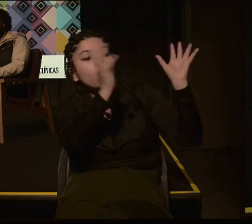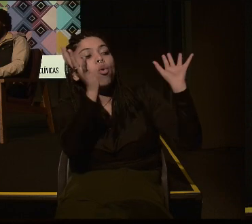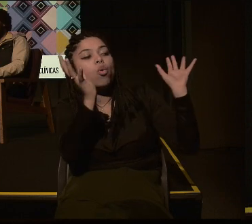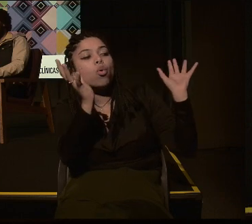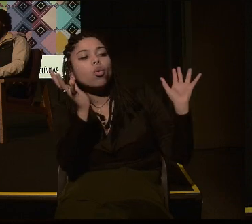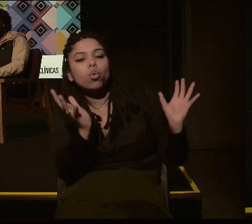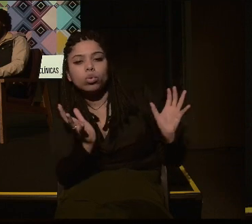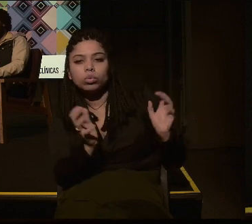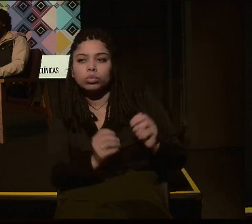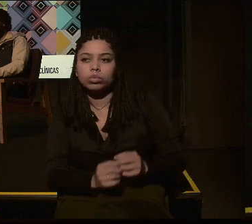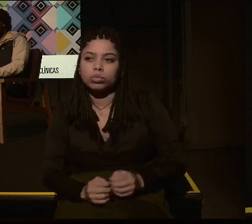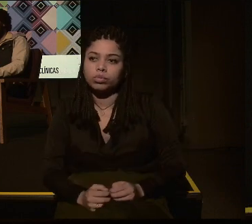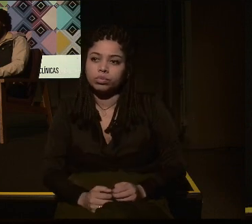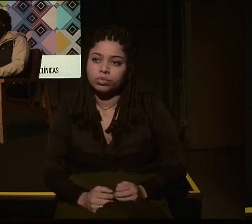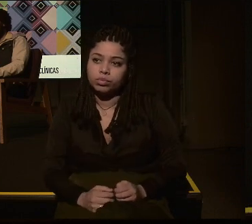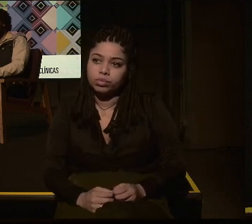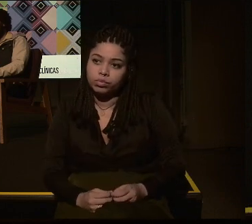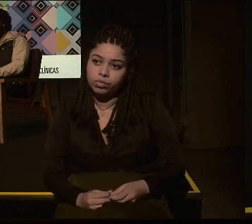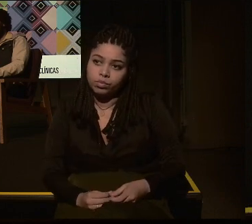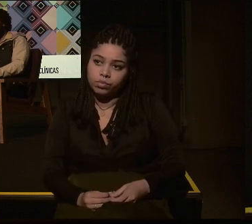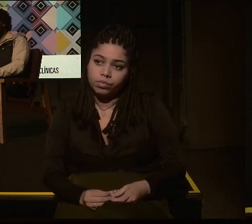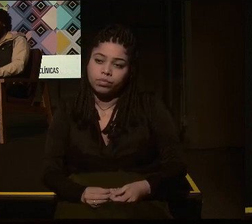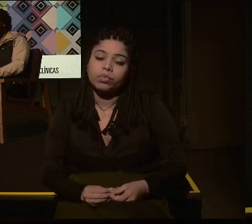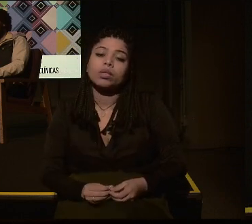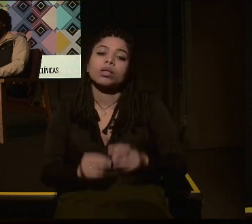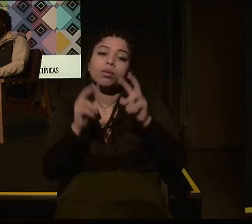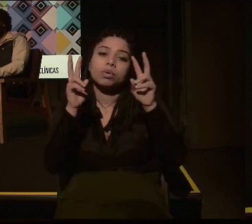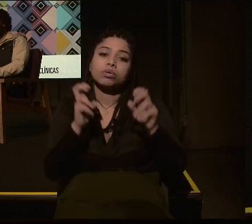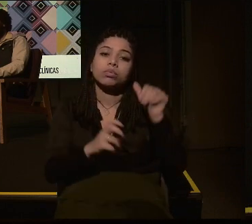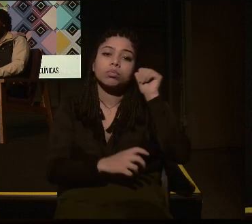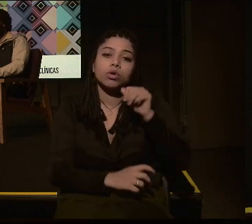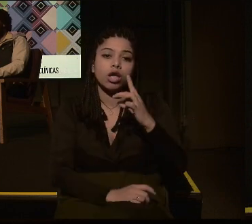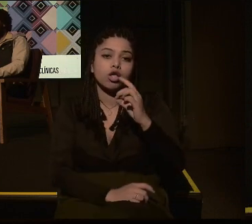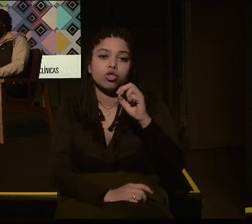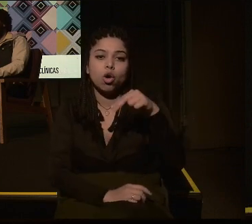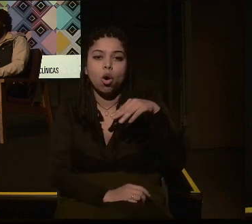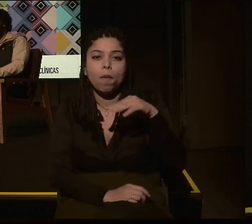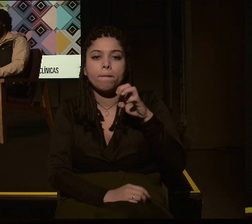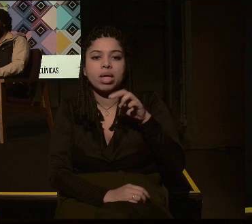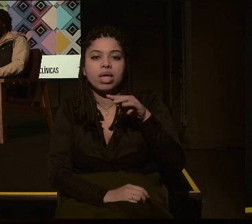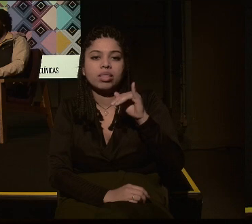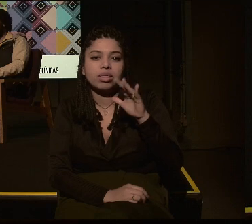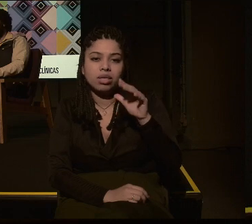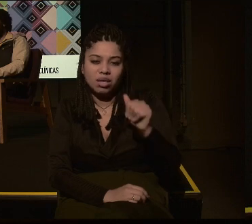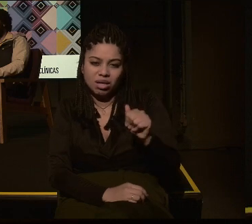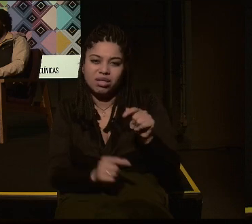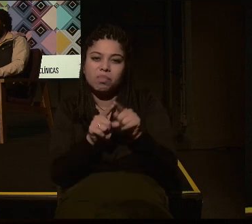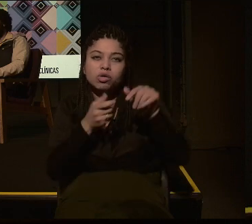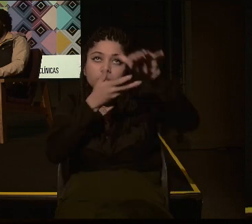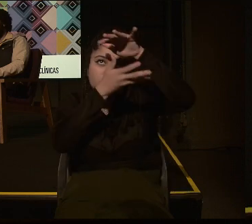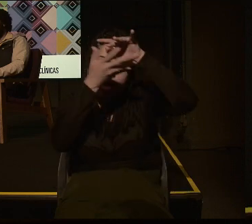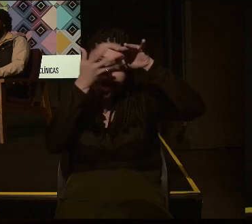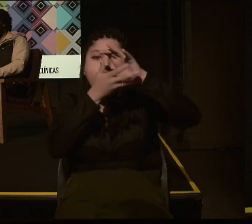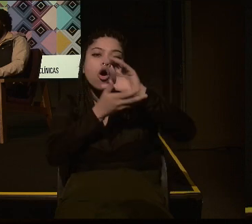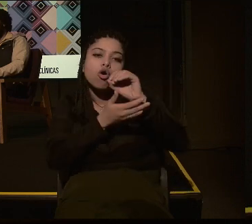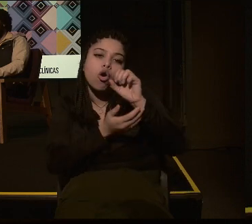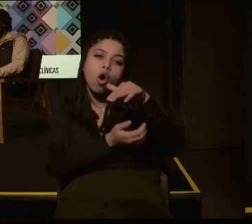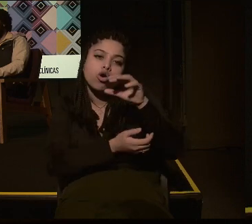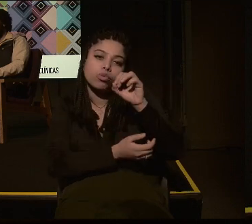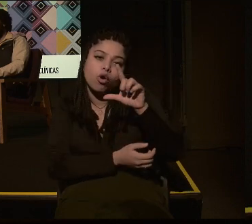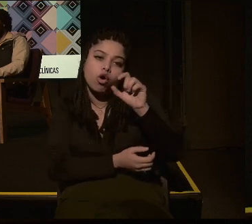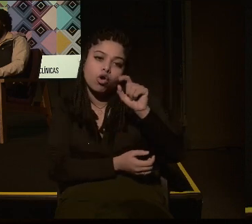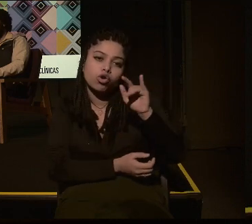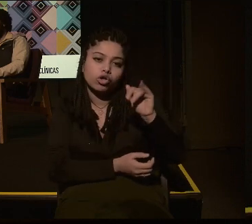Isso me laçou à pergunta da Domênica, né? Sobre trazer outras cosmologias, lembrando também do